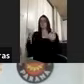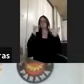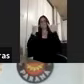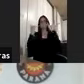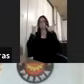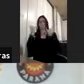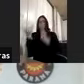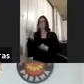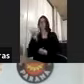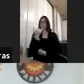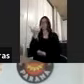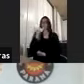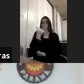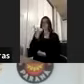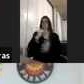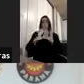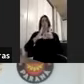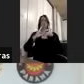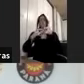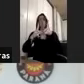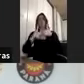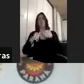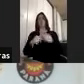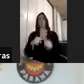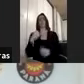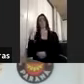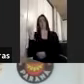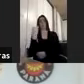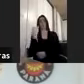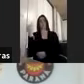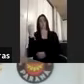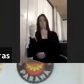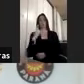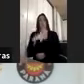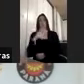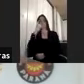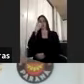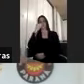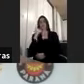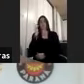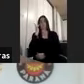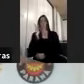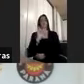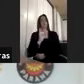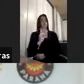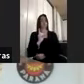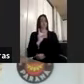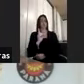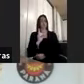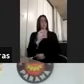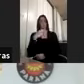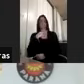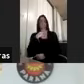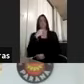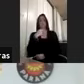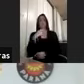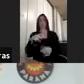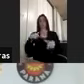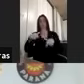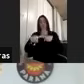deputado Luiz Cláudio Romanelli traz aqui para nós. Bem impactantes, gente. Bem impactantes. E não está na voz dos trabalhadores ali, lá do